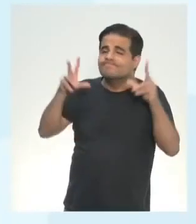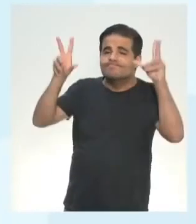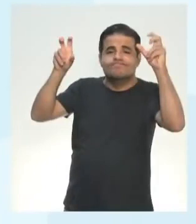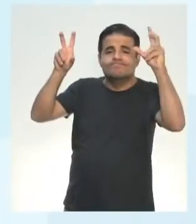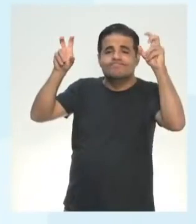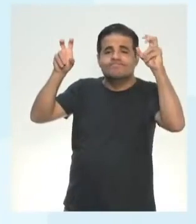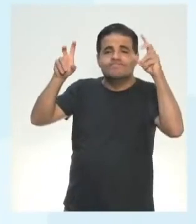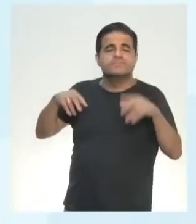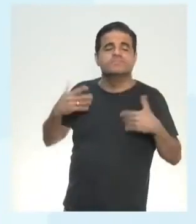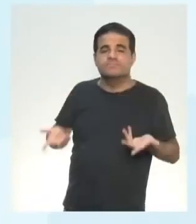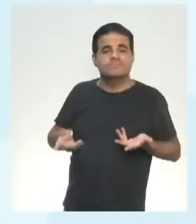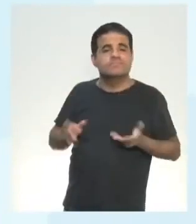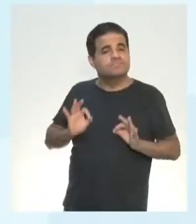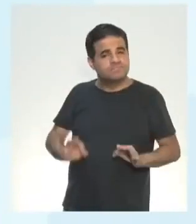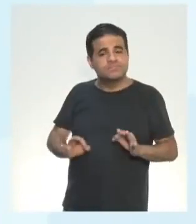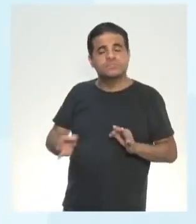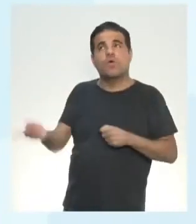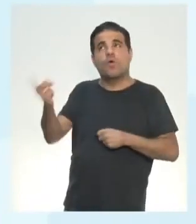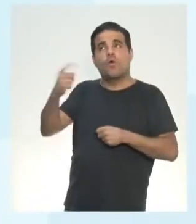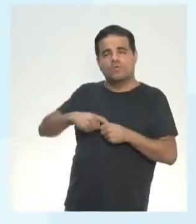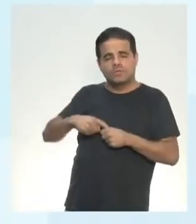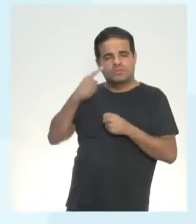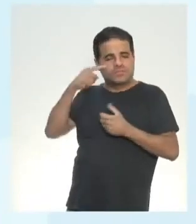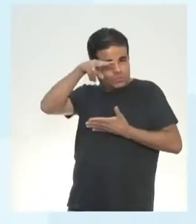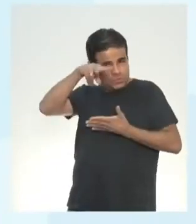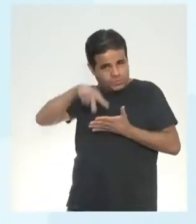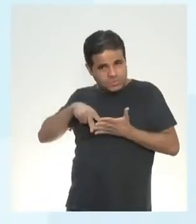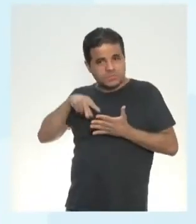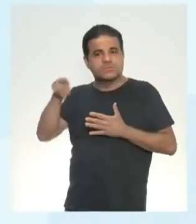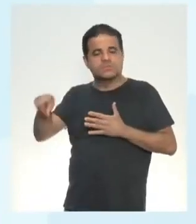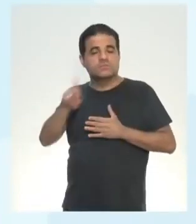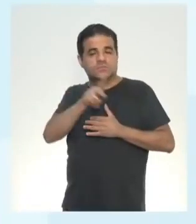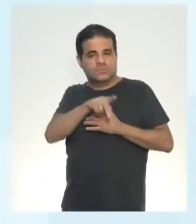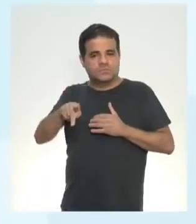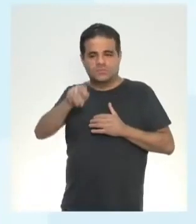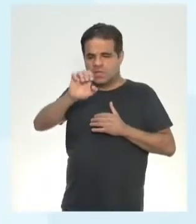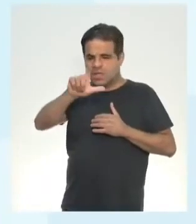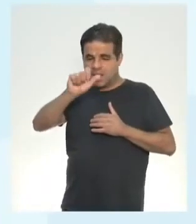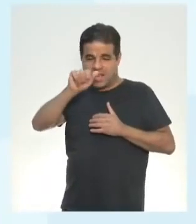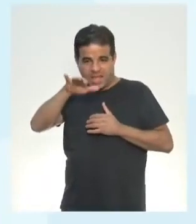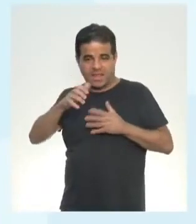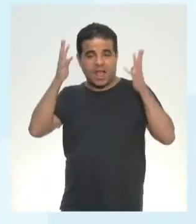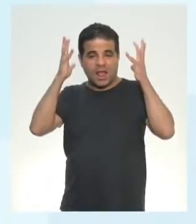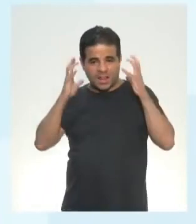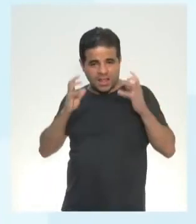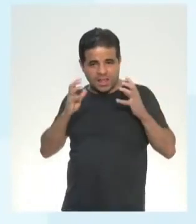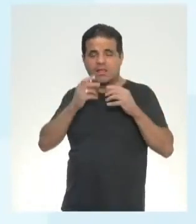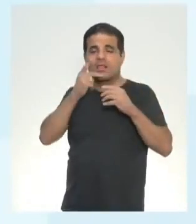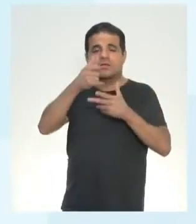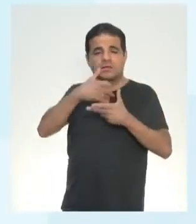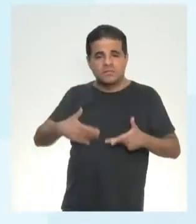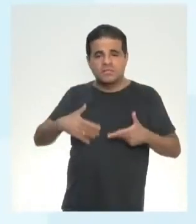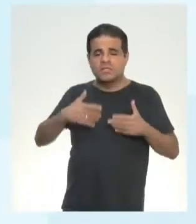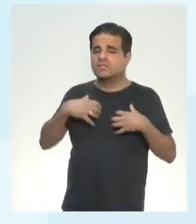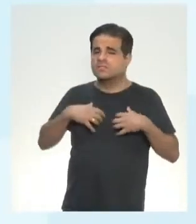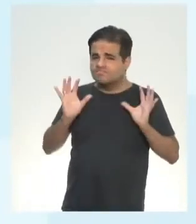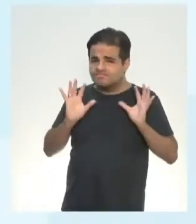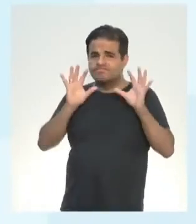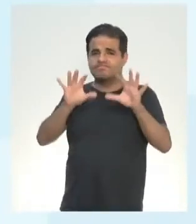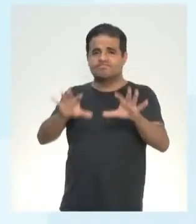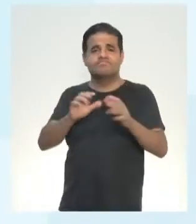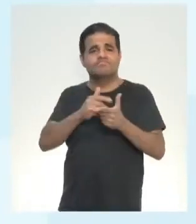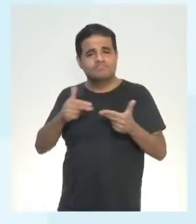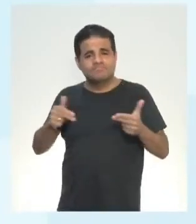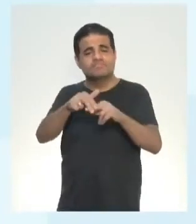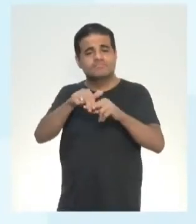temática... exatamente, voltando aqui, que eu estou lendo a professora Elaine, ela fala assim, a temática choca, esse é do anterior,